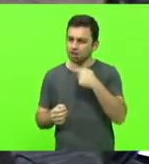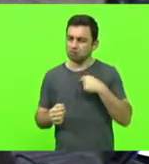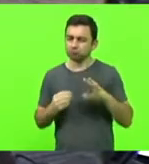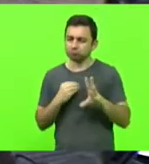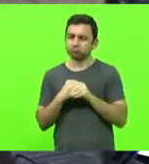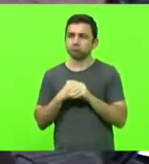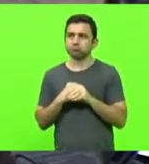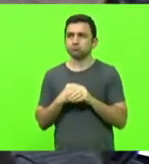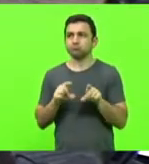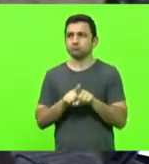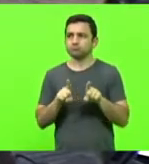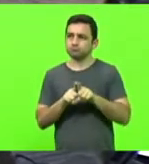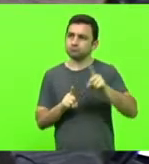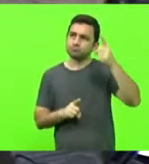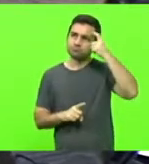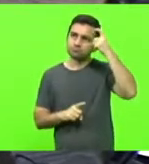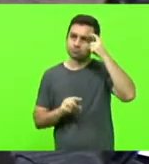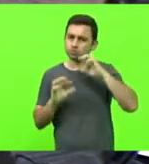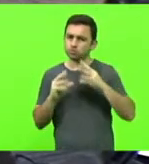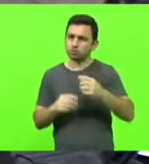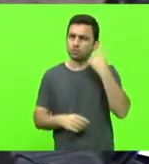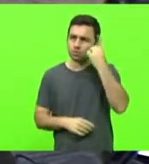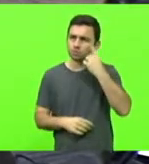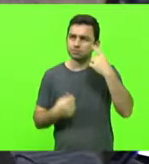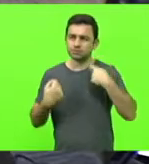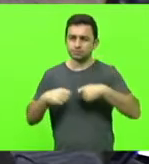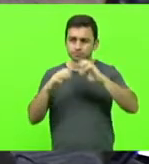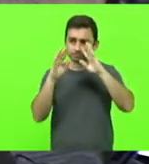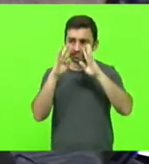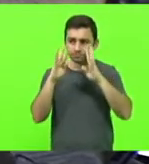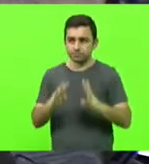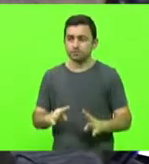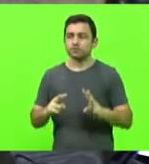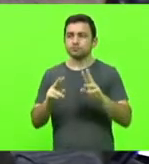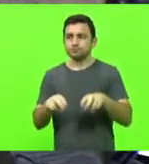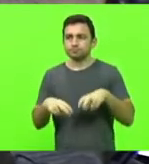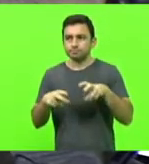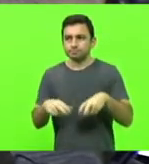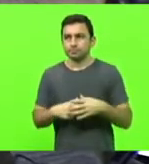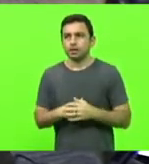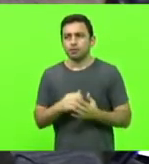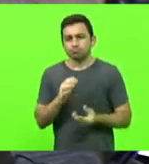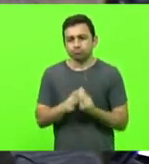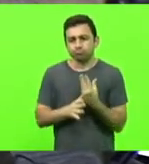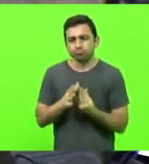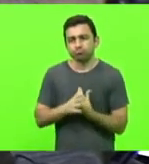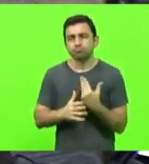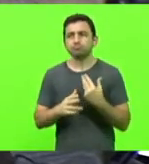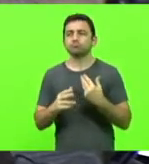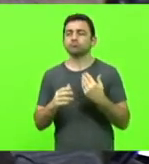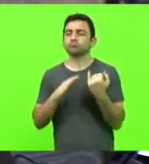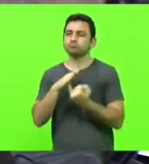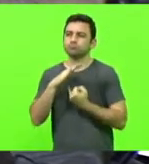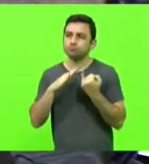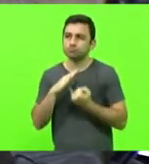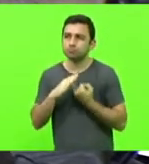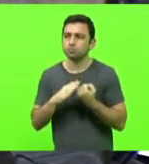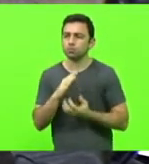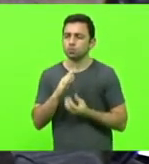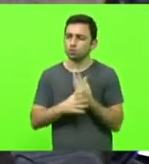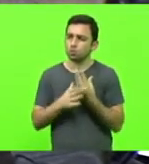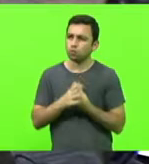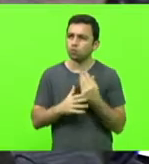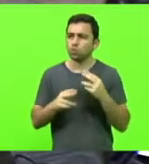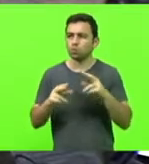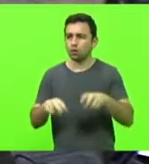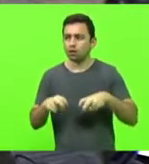Eu penso que todos os parlamentares devem olhar o agro. Eu tenho olhado toda essa cadeia produtiva lá da indústria, né, ao produtor rural, o quão